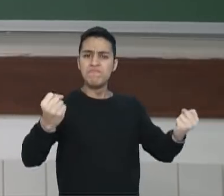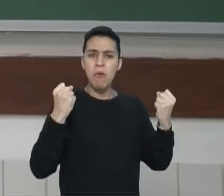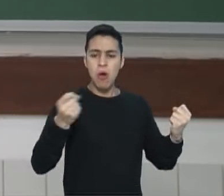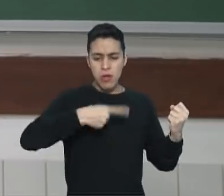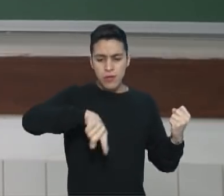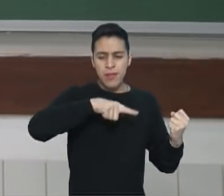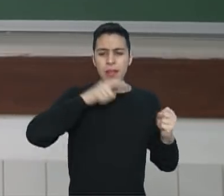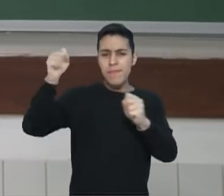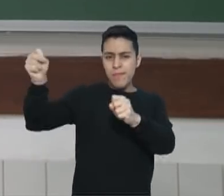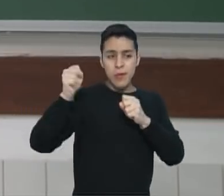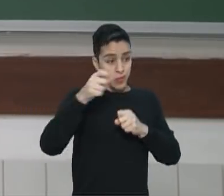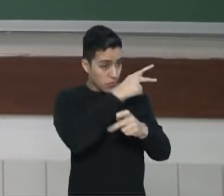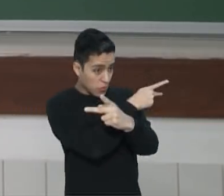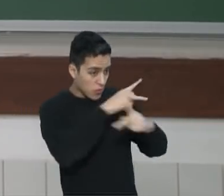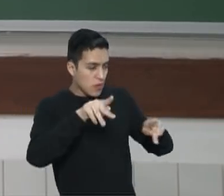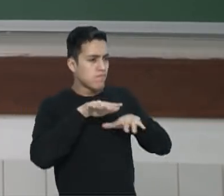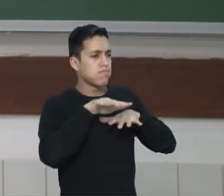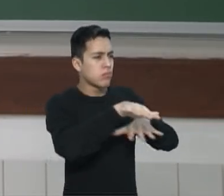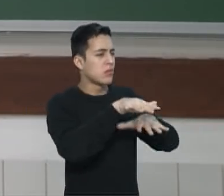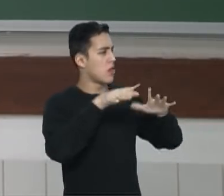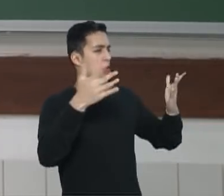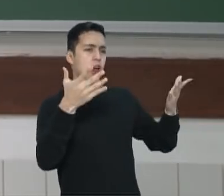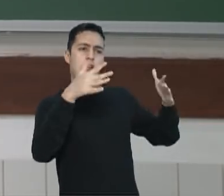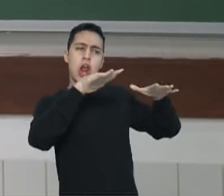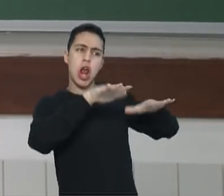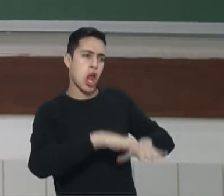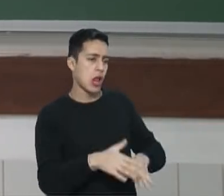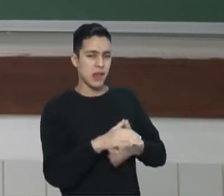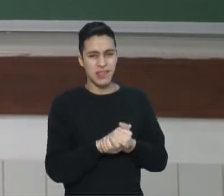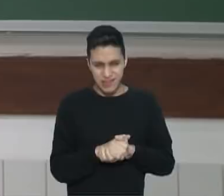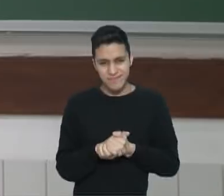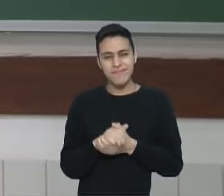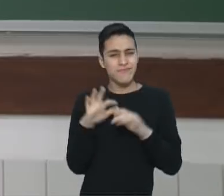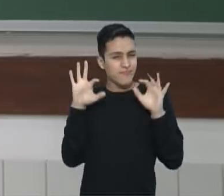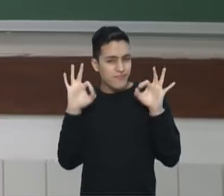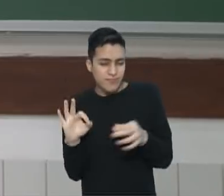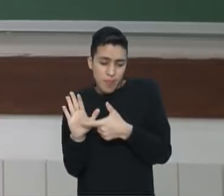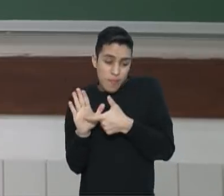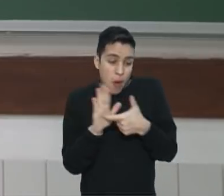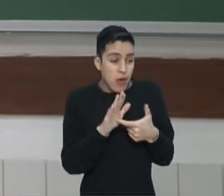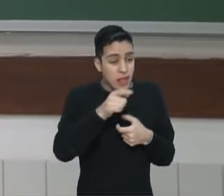temos poder, o seu exército está ultrapassado. Então isso vai acabar mostrando